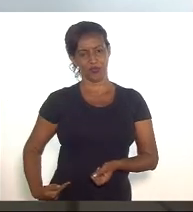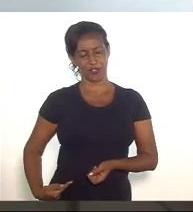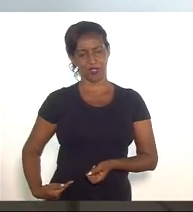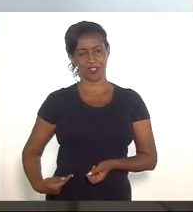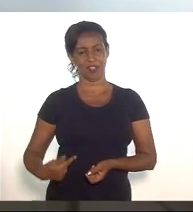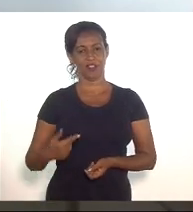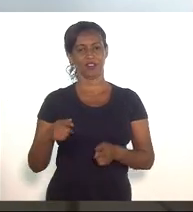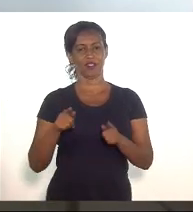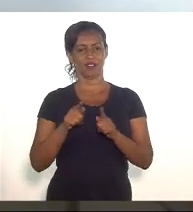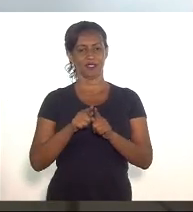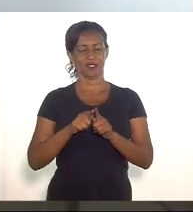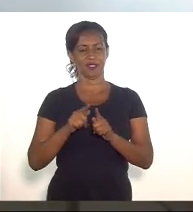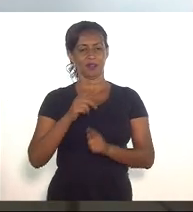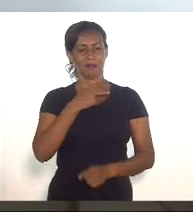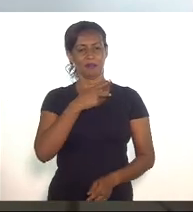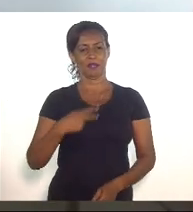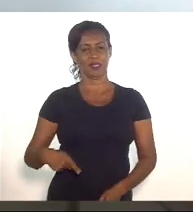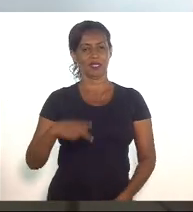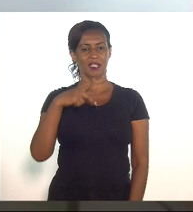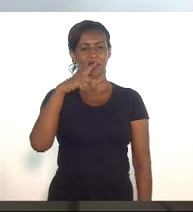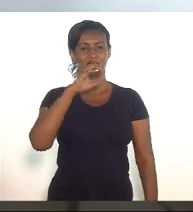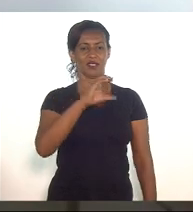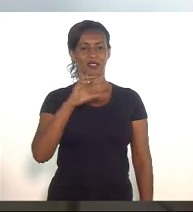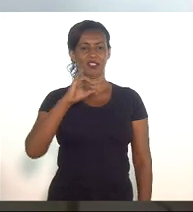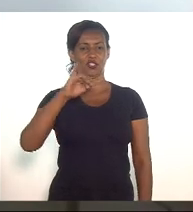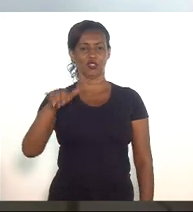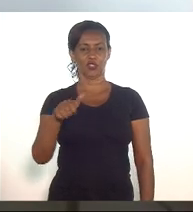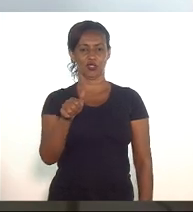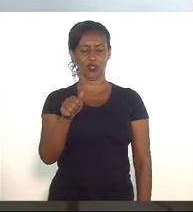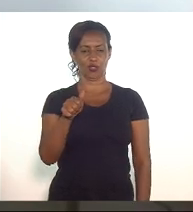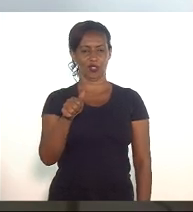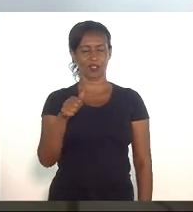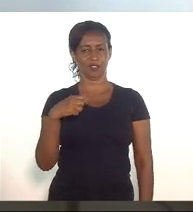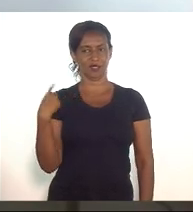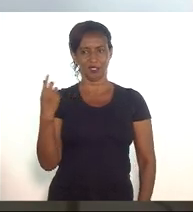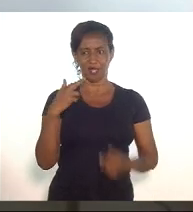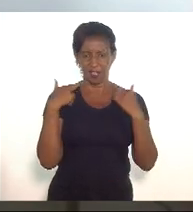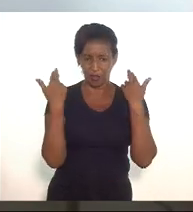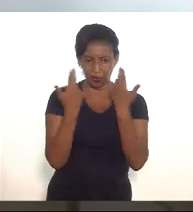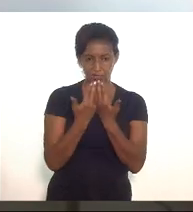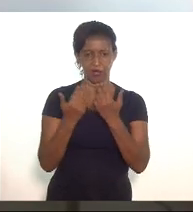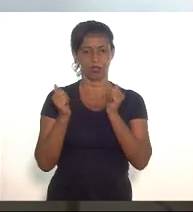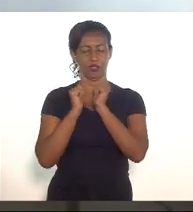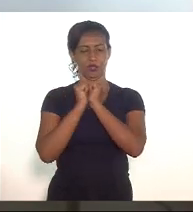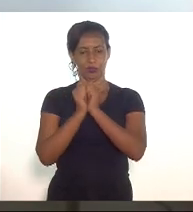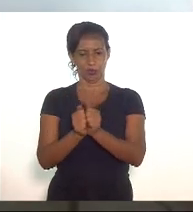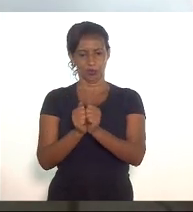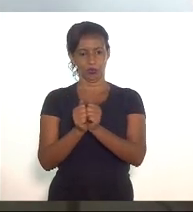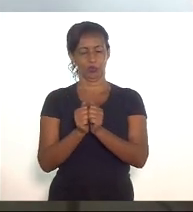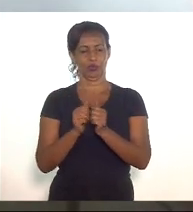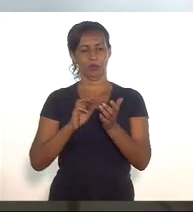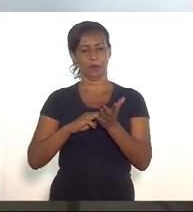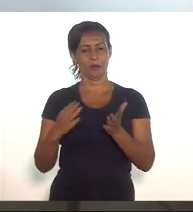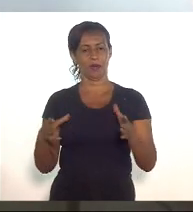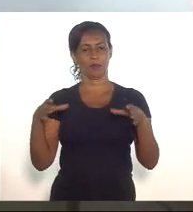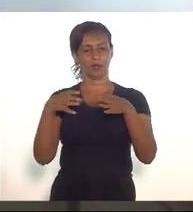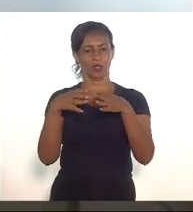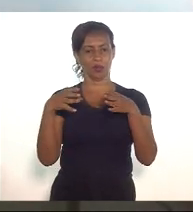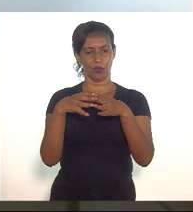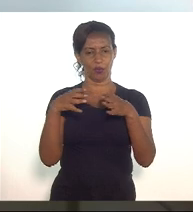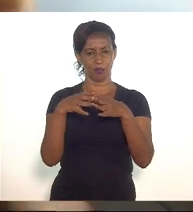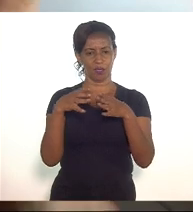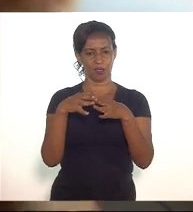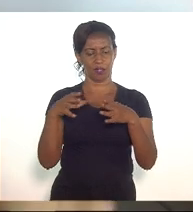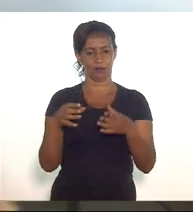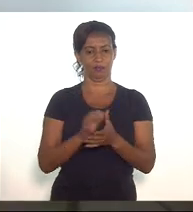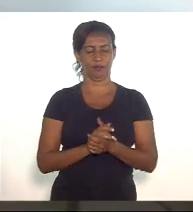nosso presidente da CCJ, da audiência pública, que nós vamos participar, e membro dessa comissão. Por favor, deputado Márcio Pacheco, depois